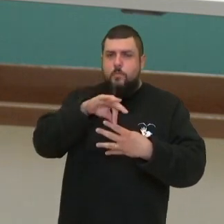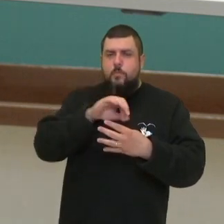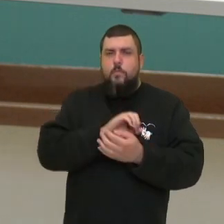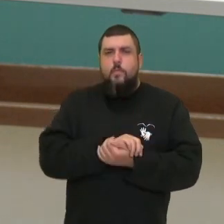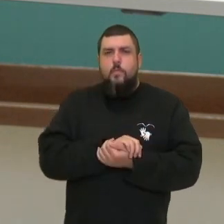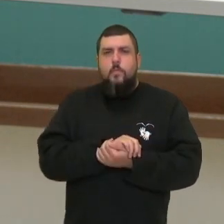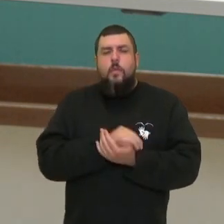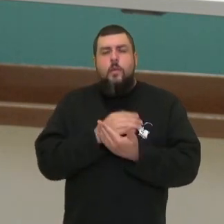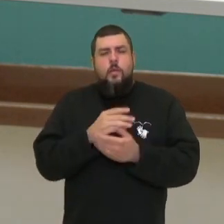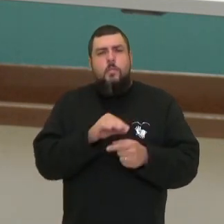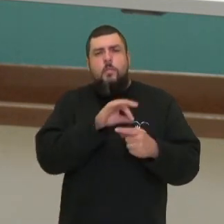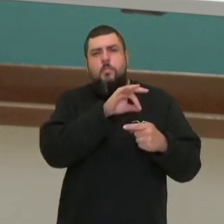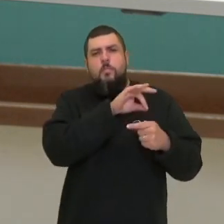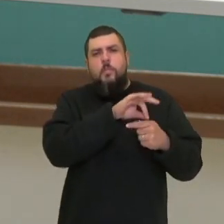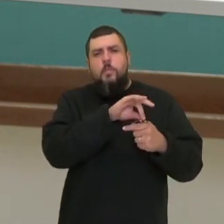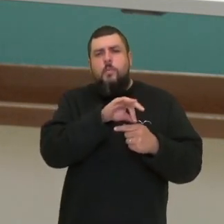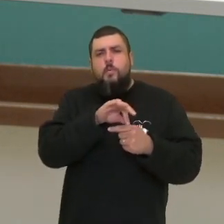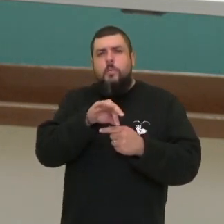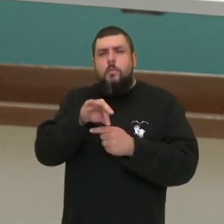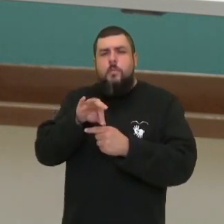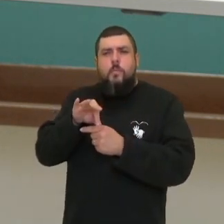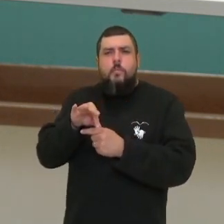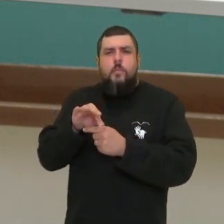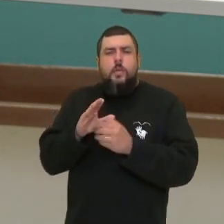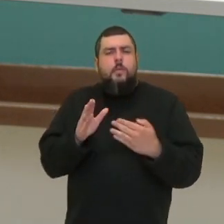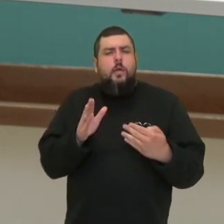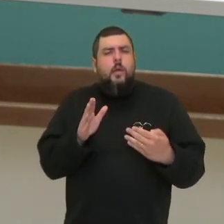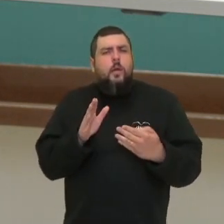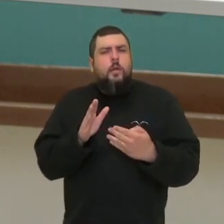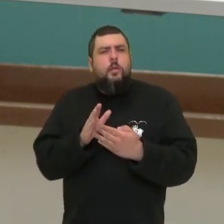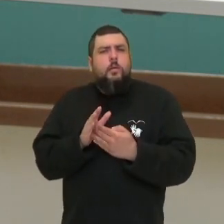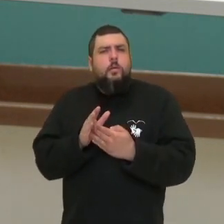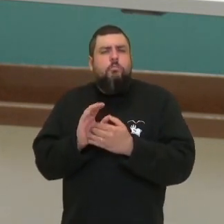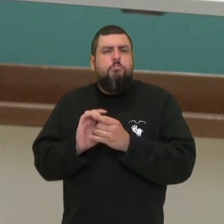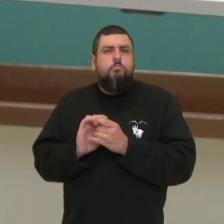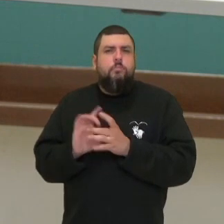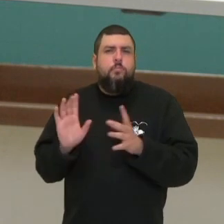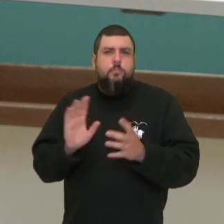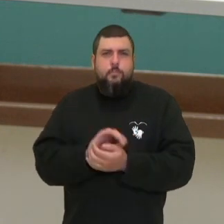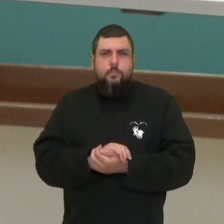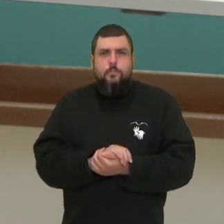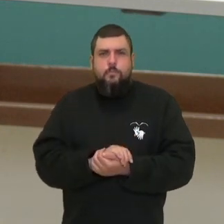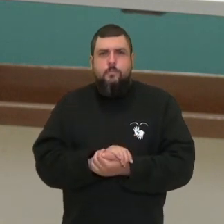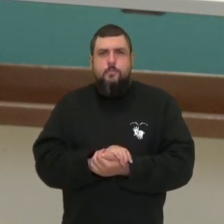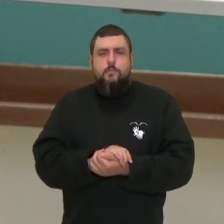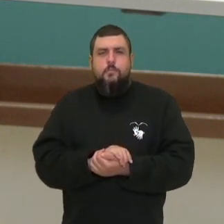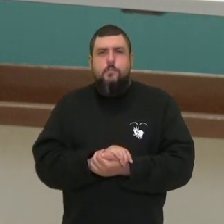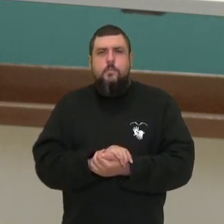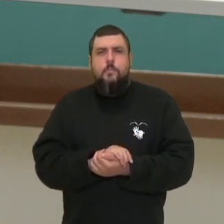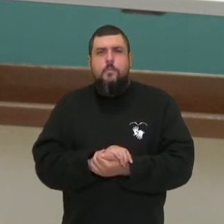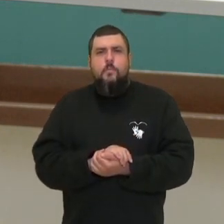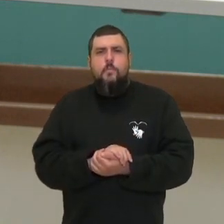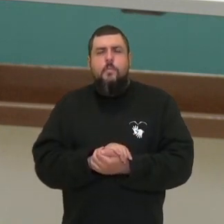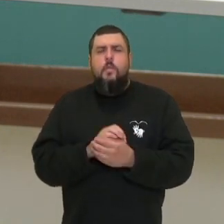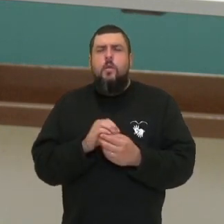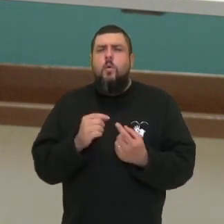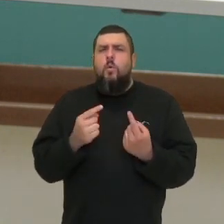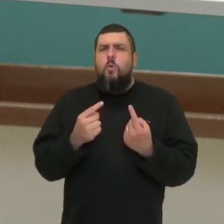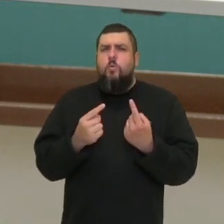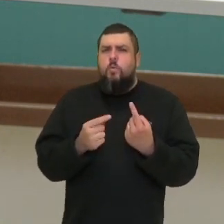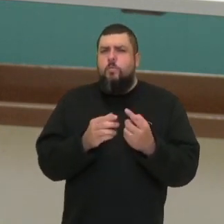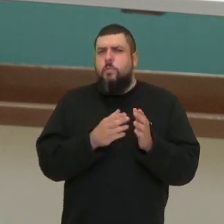sucessivamente até onde eu quiser mostrar essa sequência. Qual seria o oitavo termo